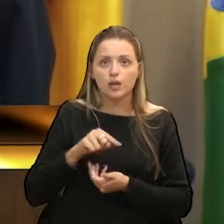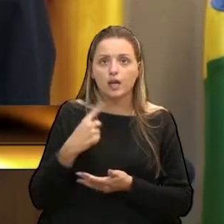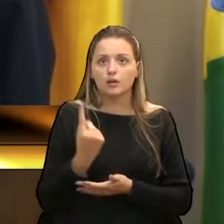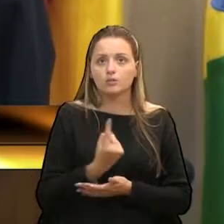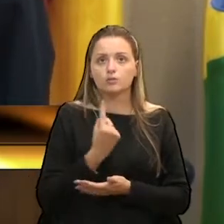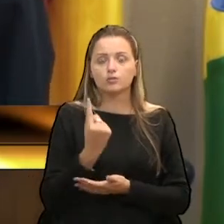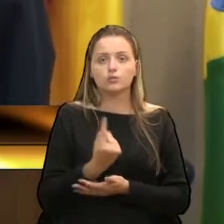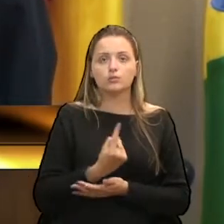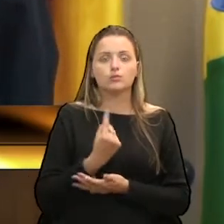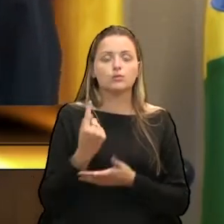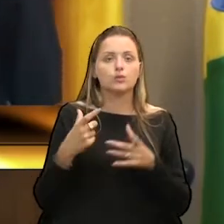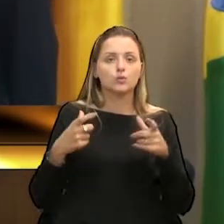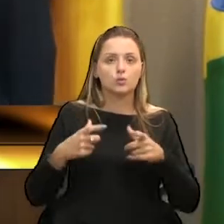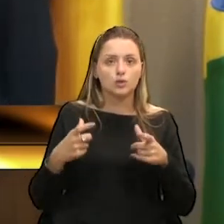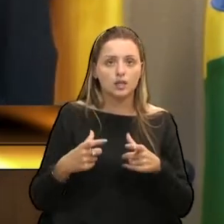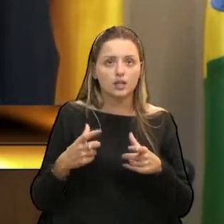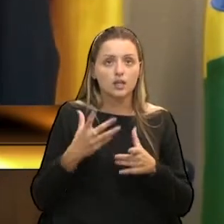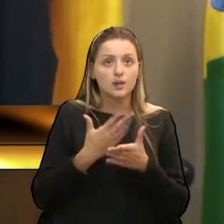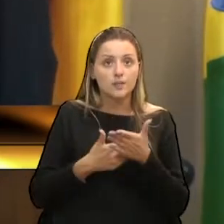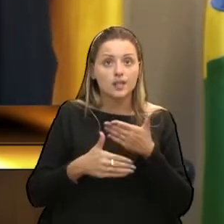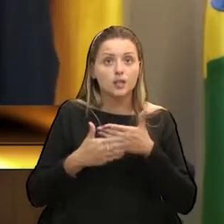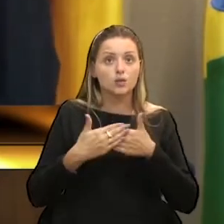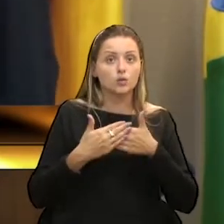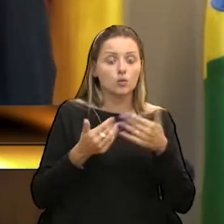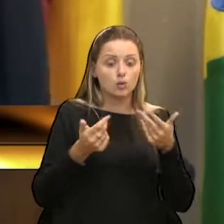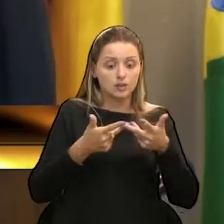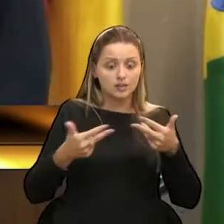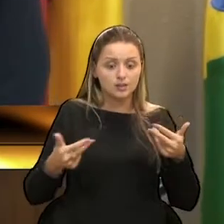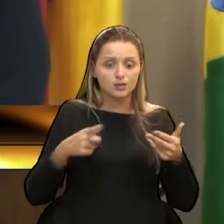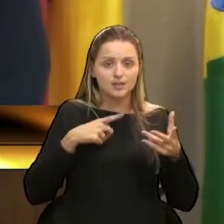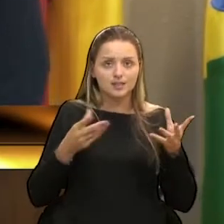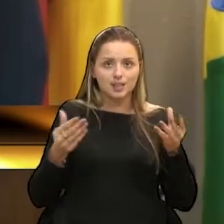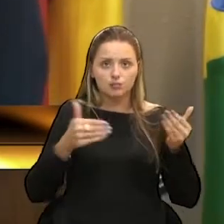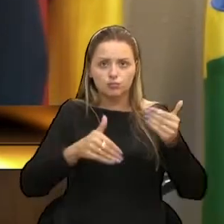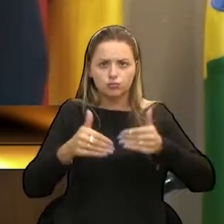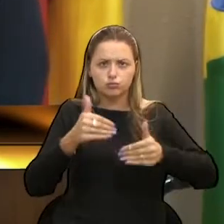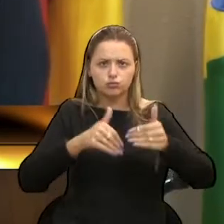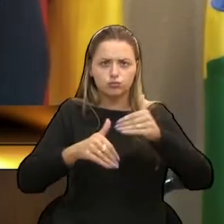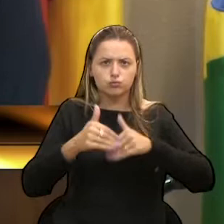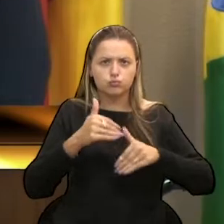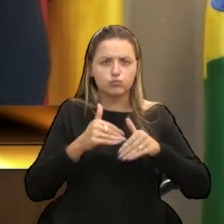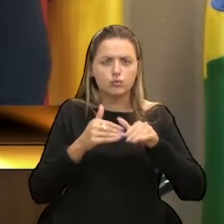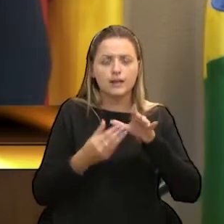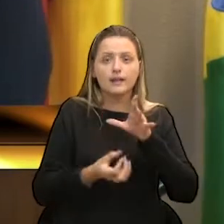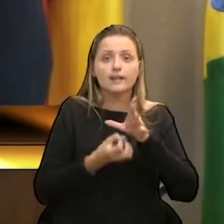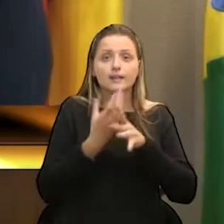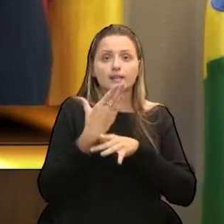e todas as suas partes se entrosam na grande estrutura,